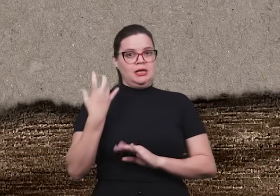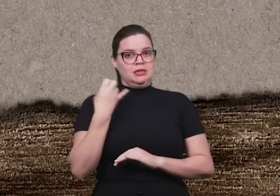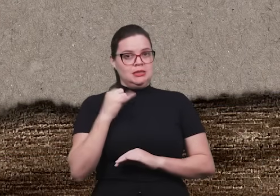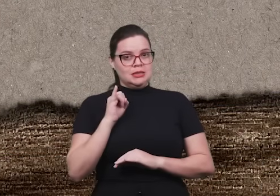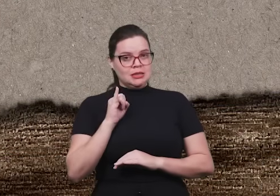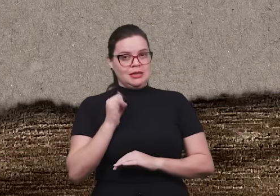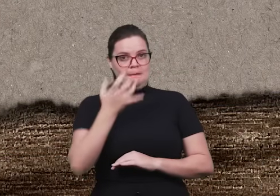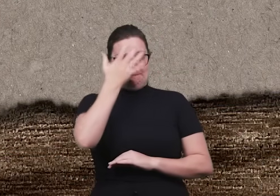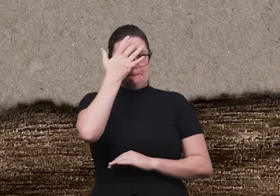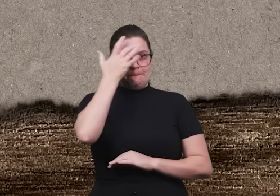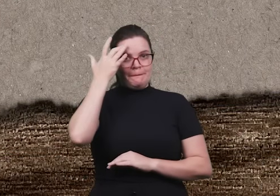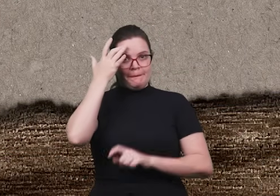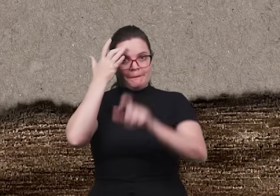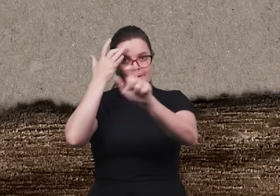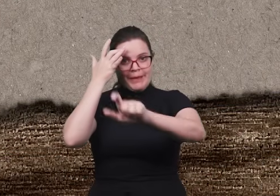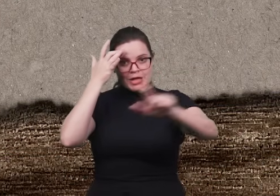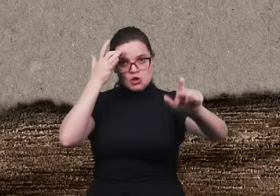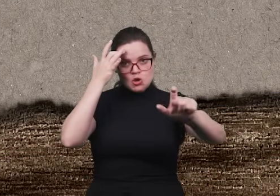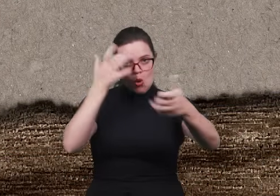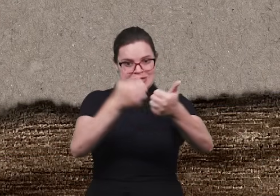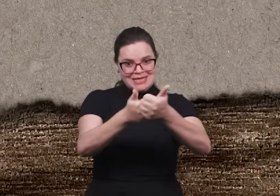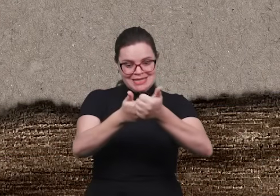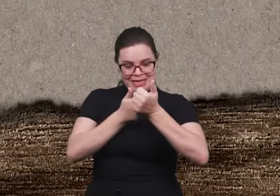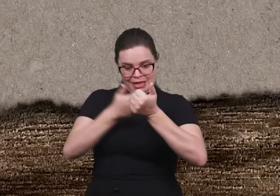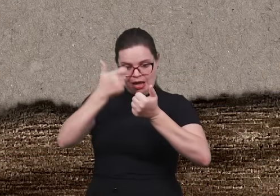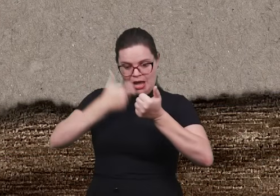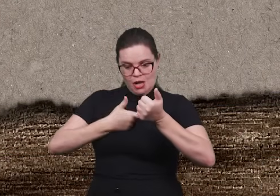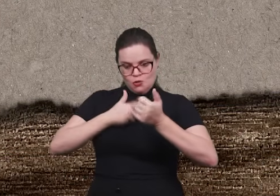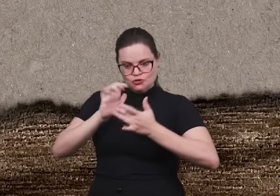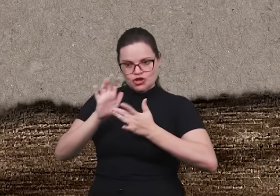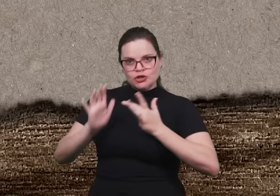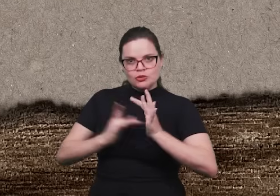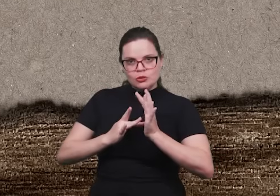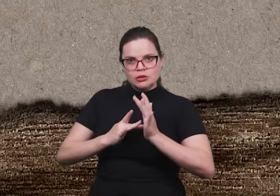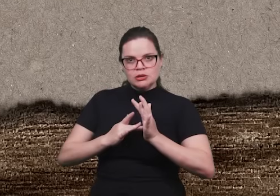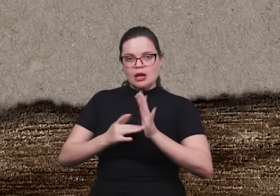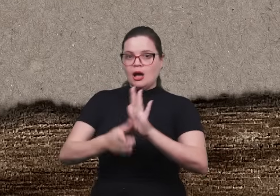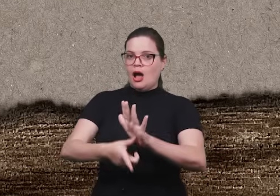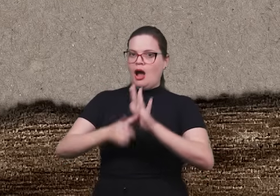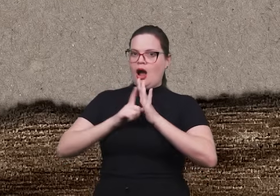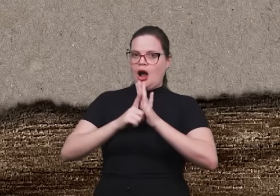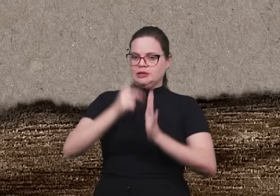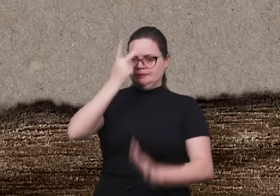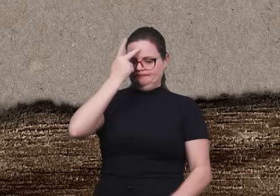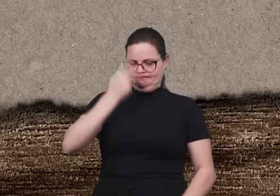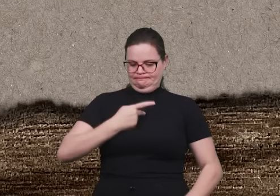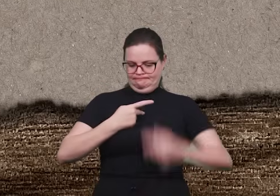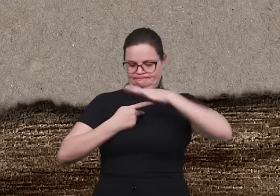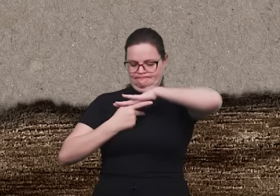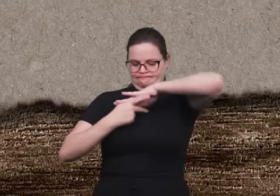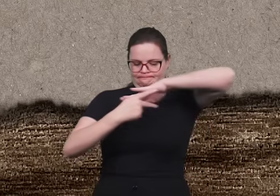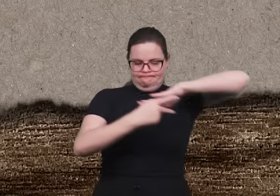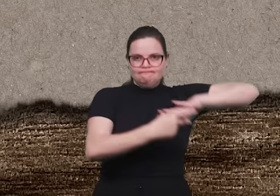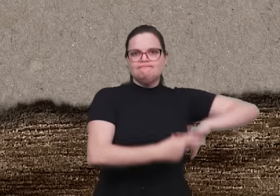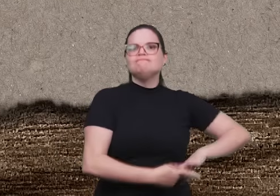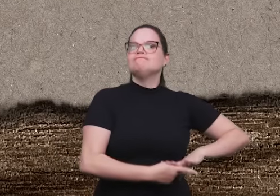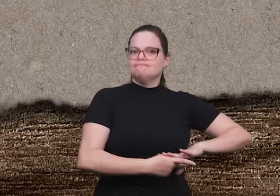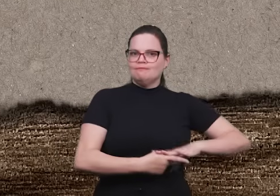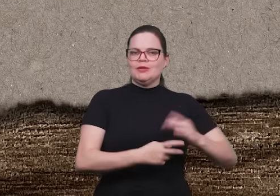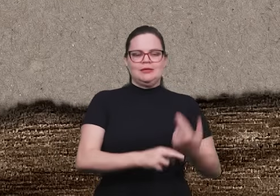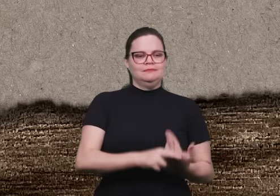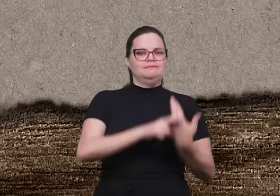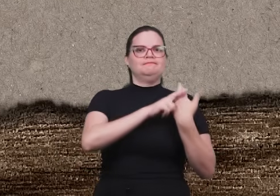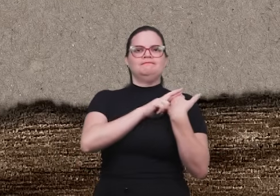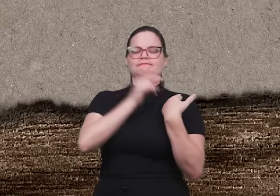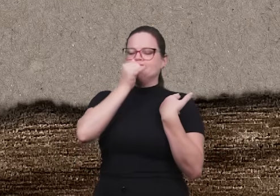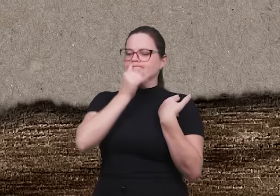vir após mim, negue-se a si mesmo, tome a cada dia a sua cruz e siga-me.